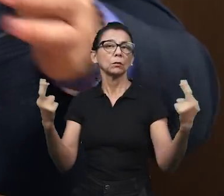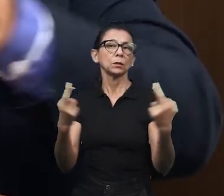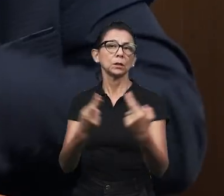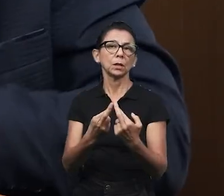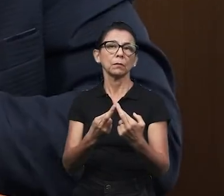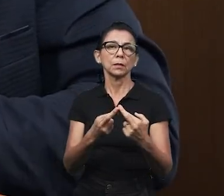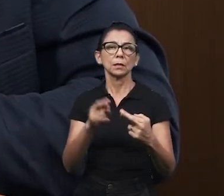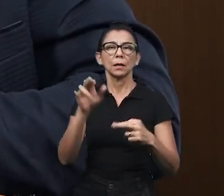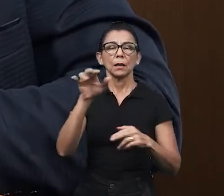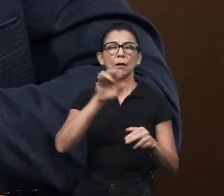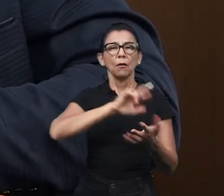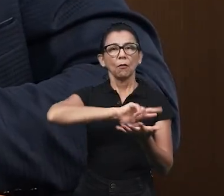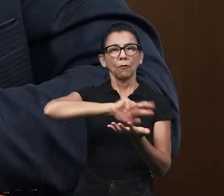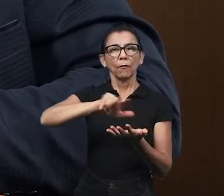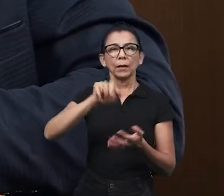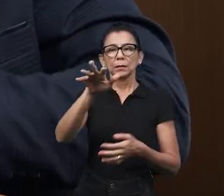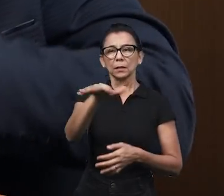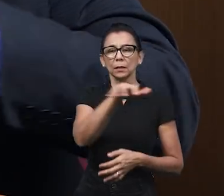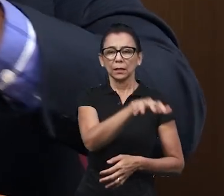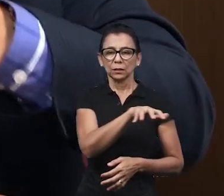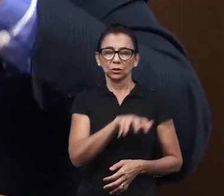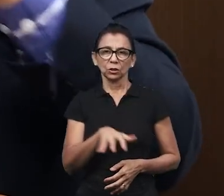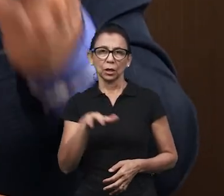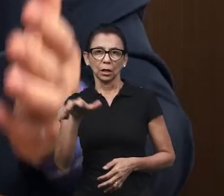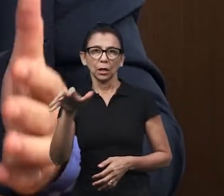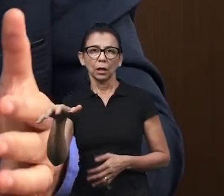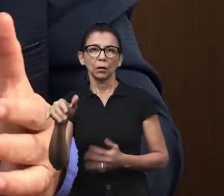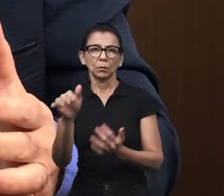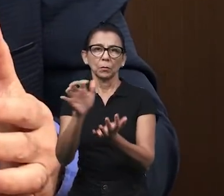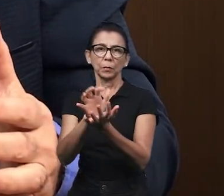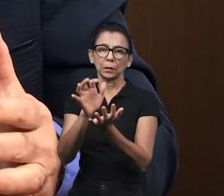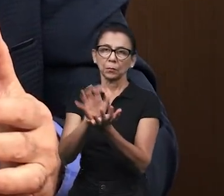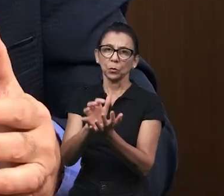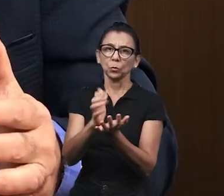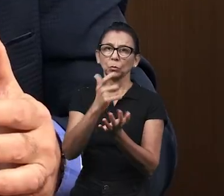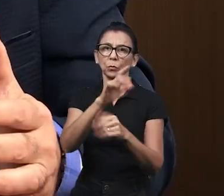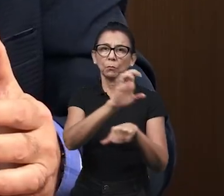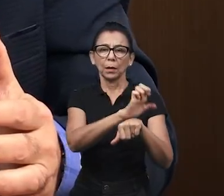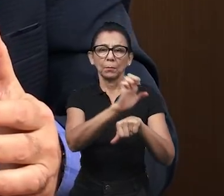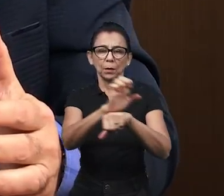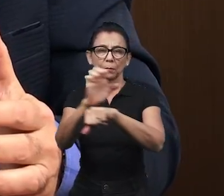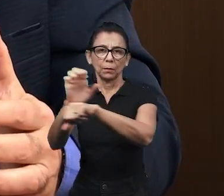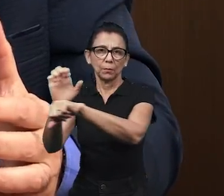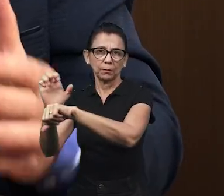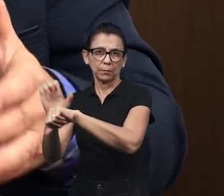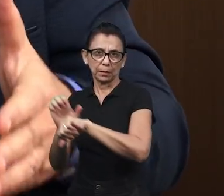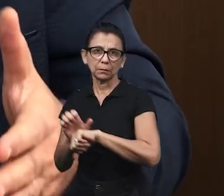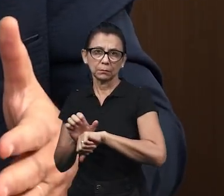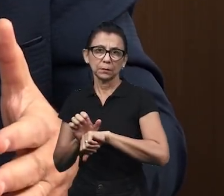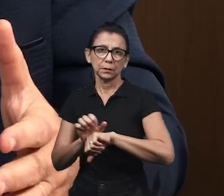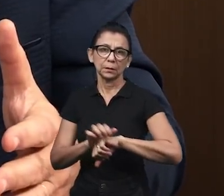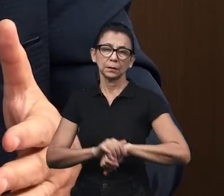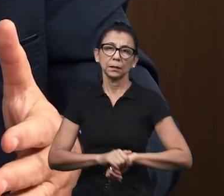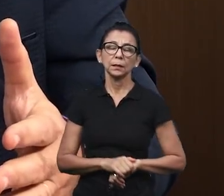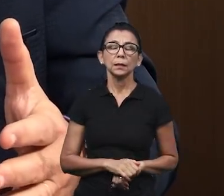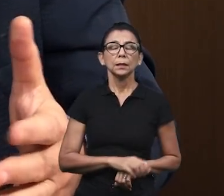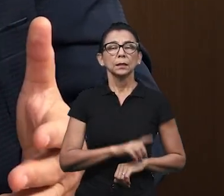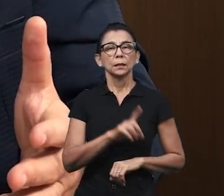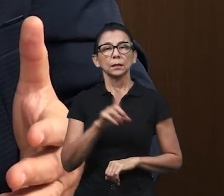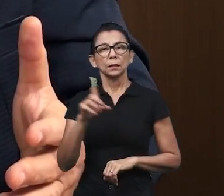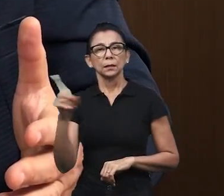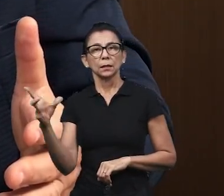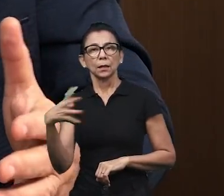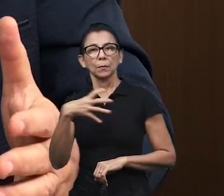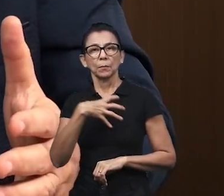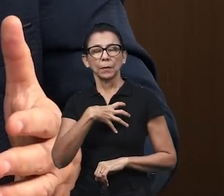presbitério lá em Salvador, reunião do presbitério em Pernambuco, isso lá no início da história da Igreja Maranata. E houve uma reunião do presbitério em Salvador,